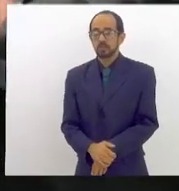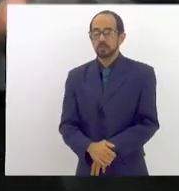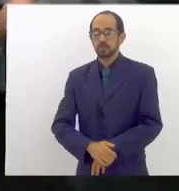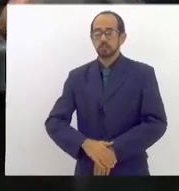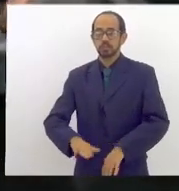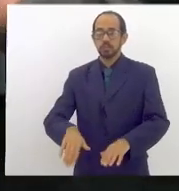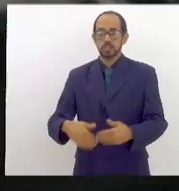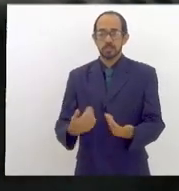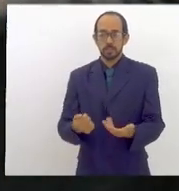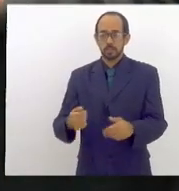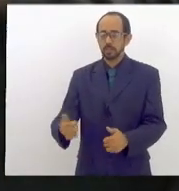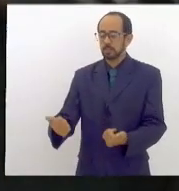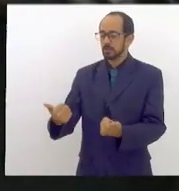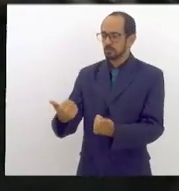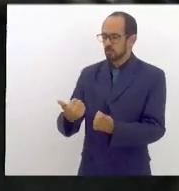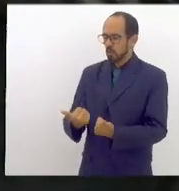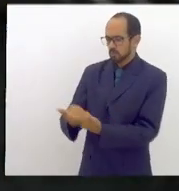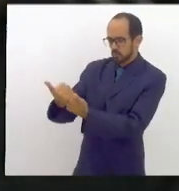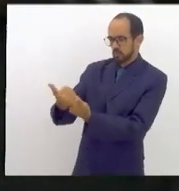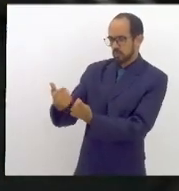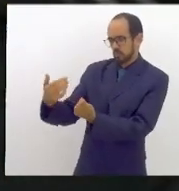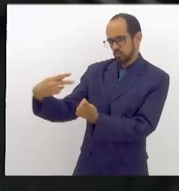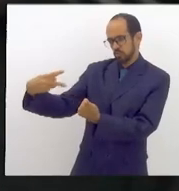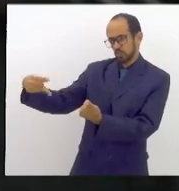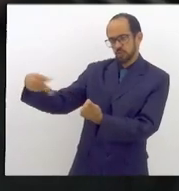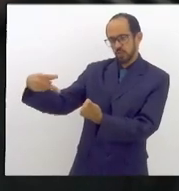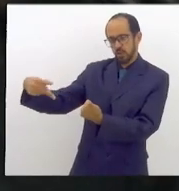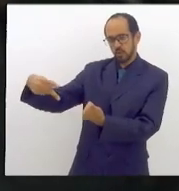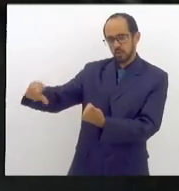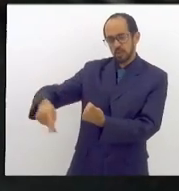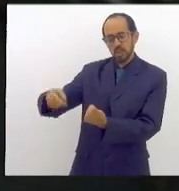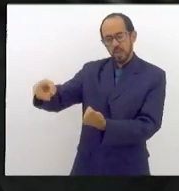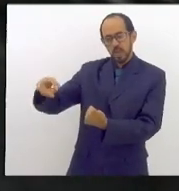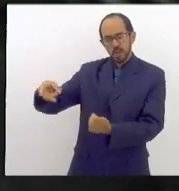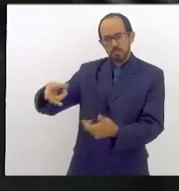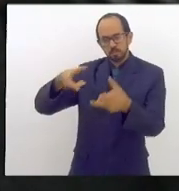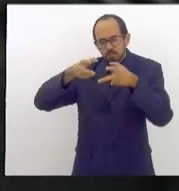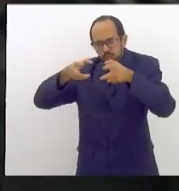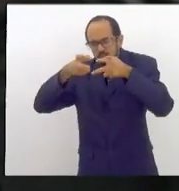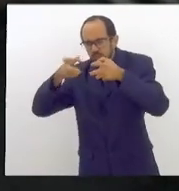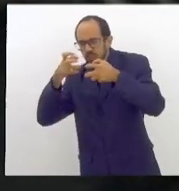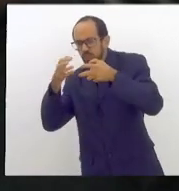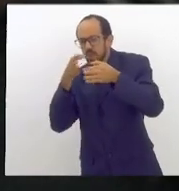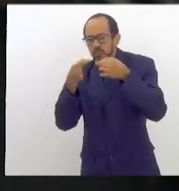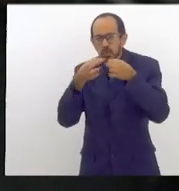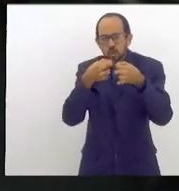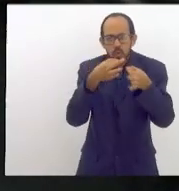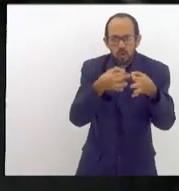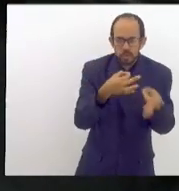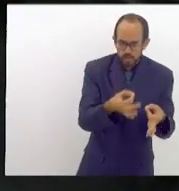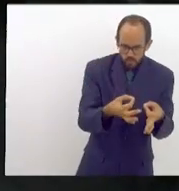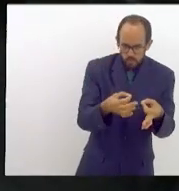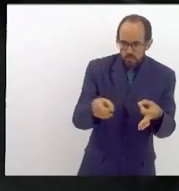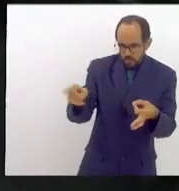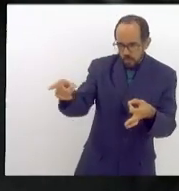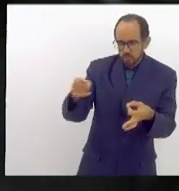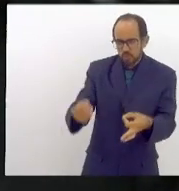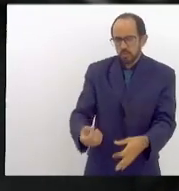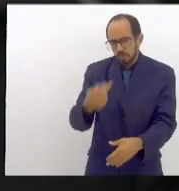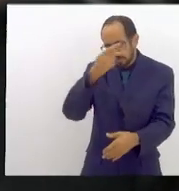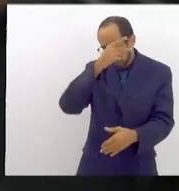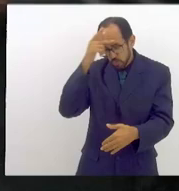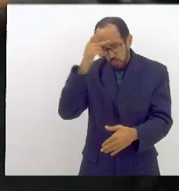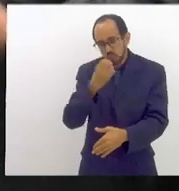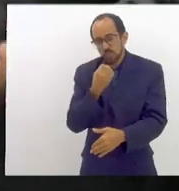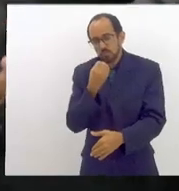auxílio do senhor que o senhor vai estar muito próximo lá que ele Escute as orientações do Senhor porque o Senhor homem sensato